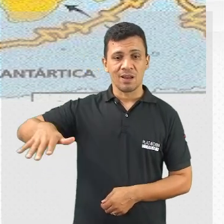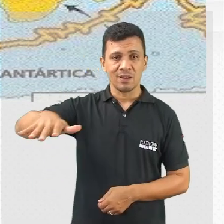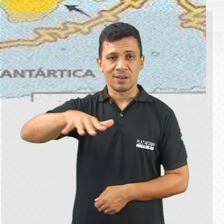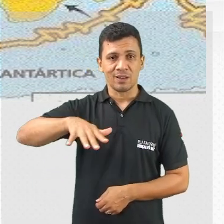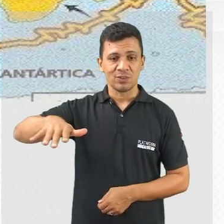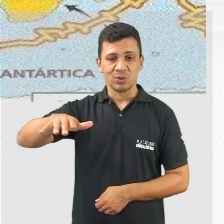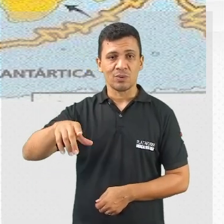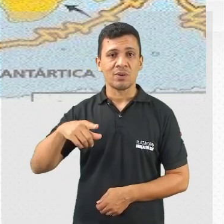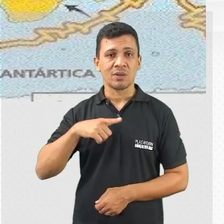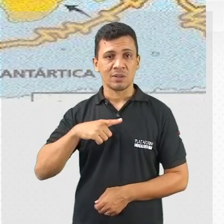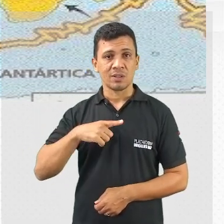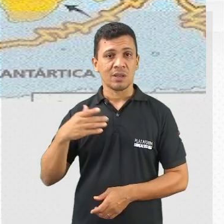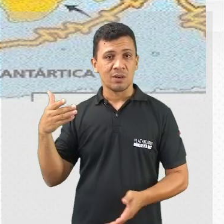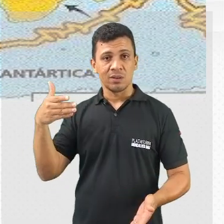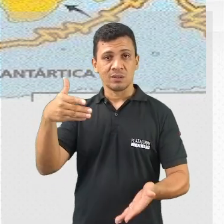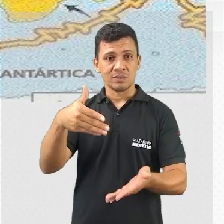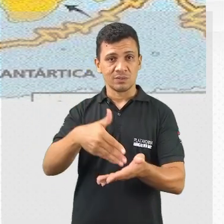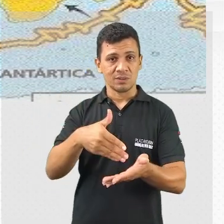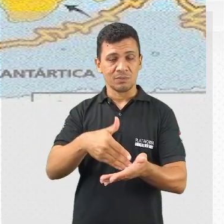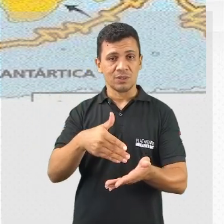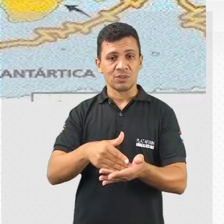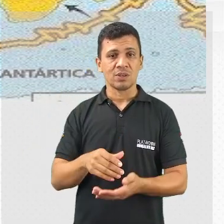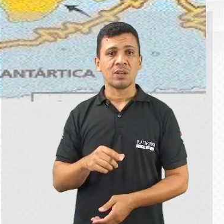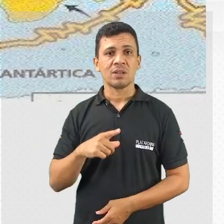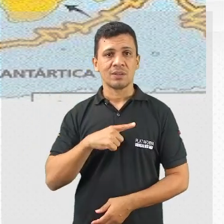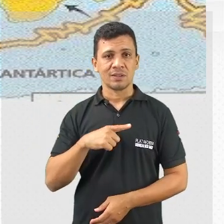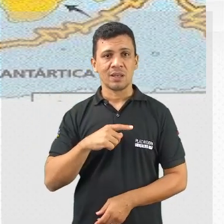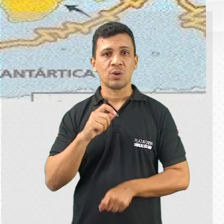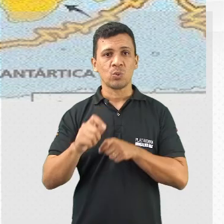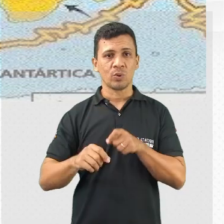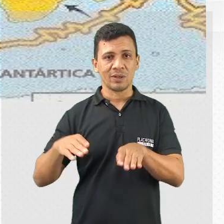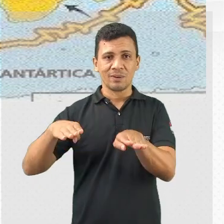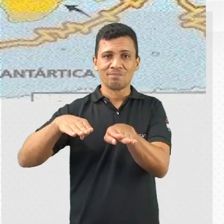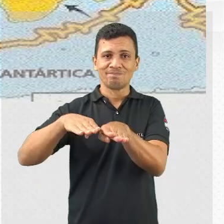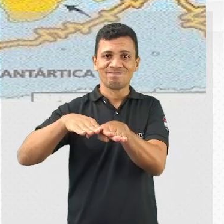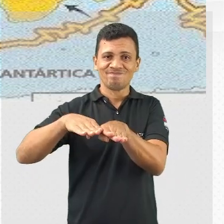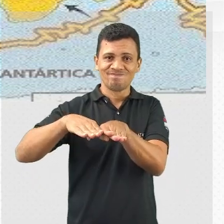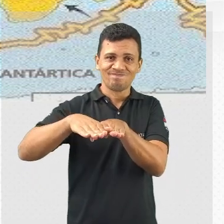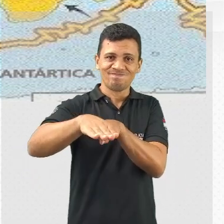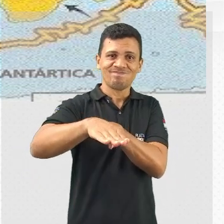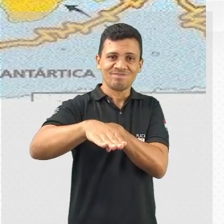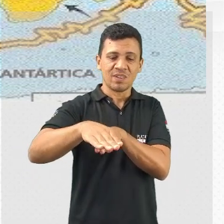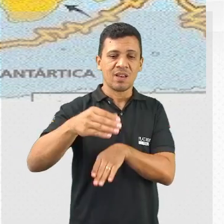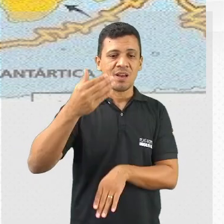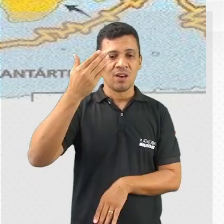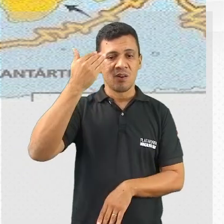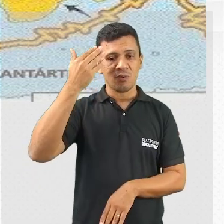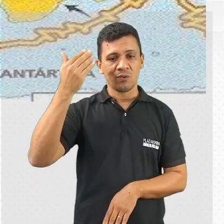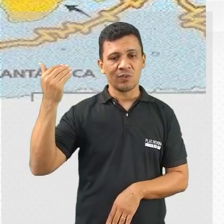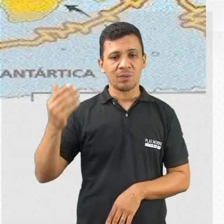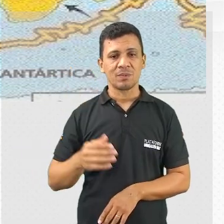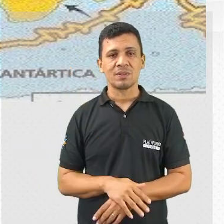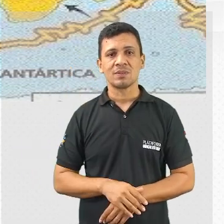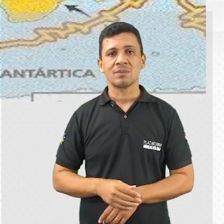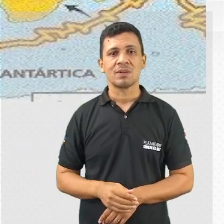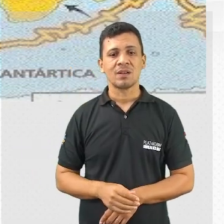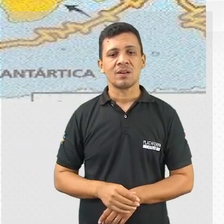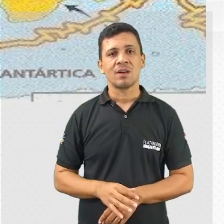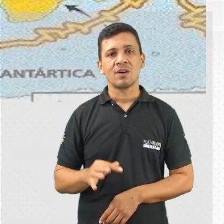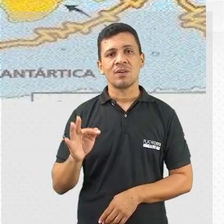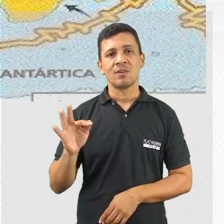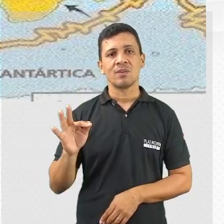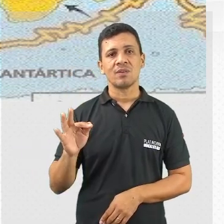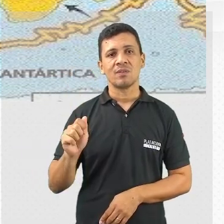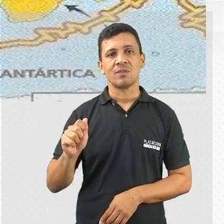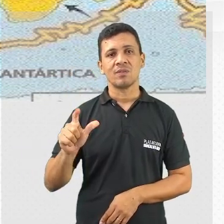nós temos um limite, tá certo, chamado transformante conservativo. Aqui fica a famosíssima Falha